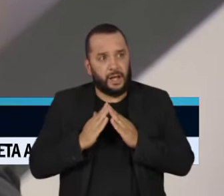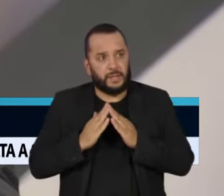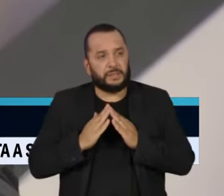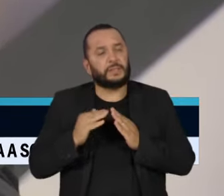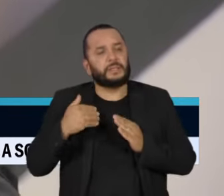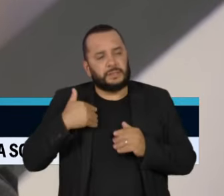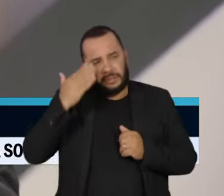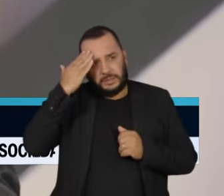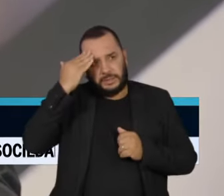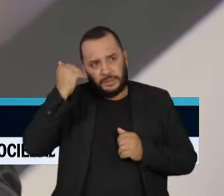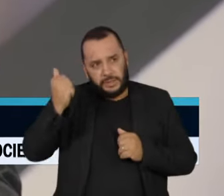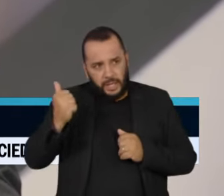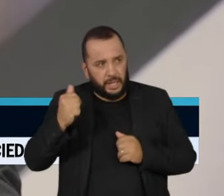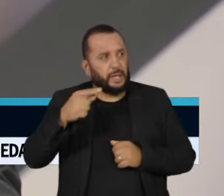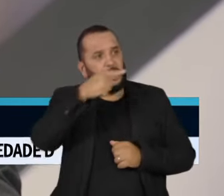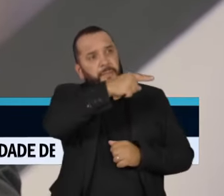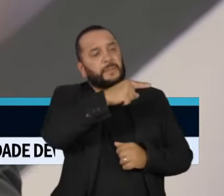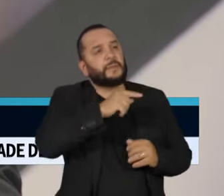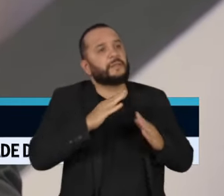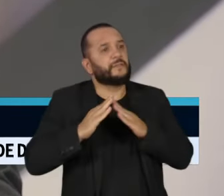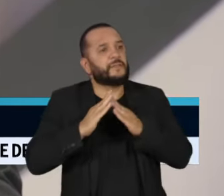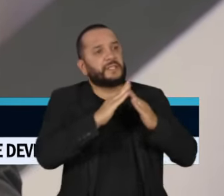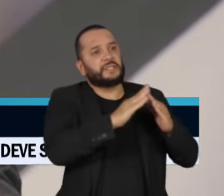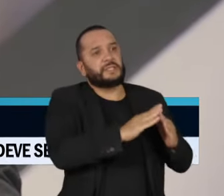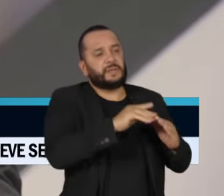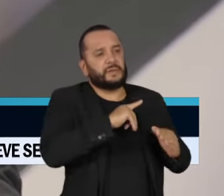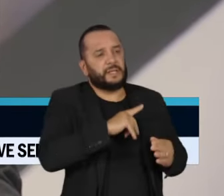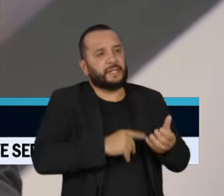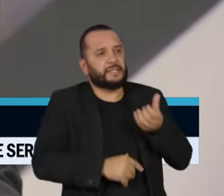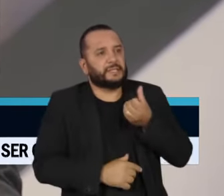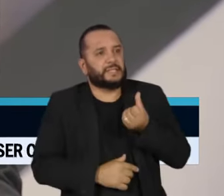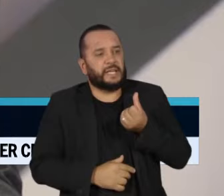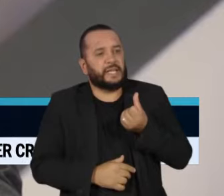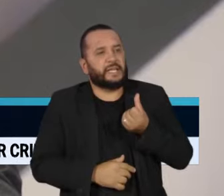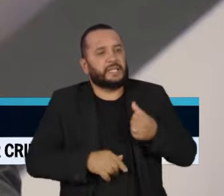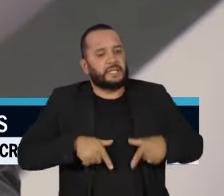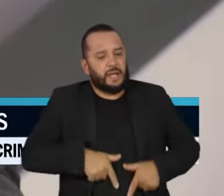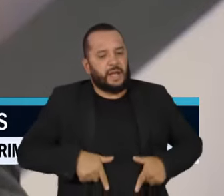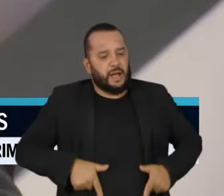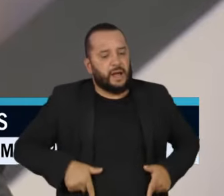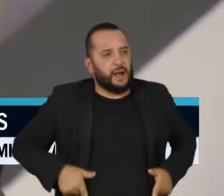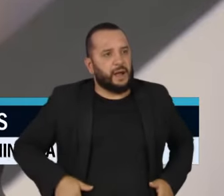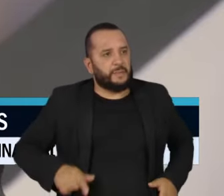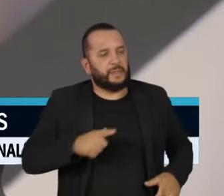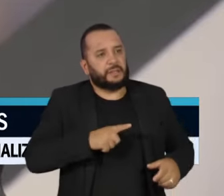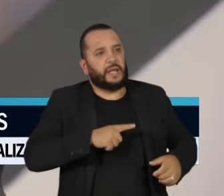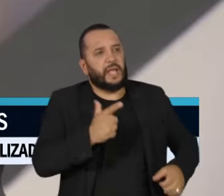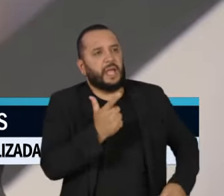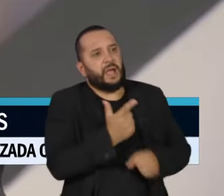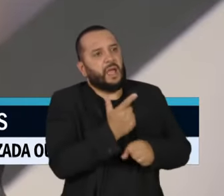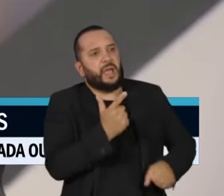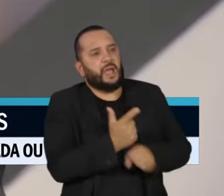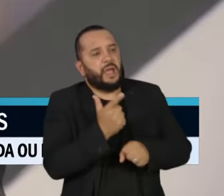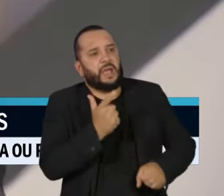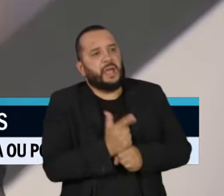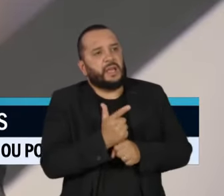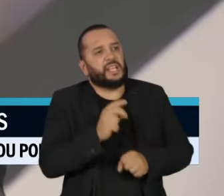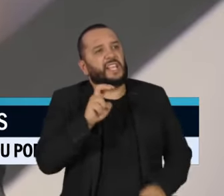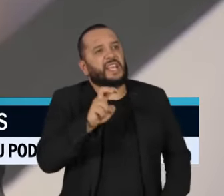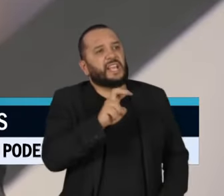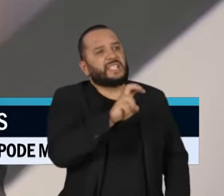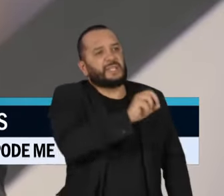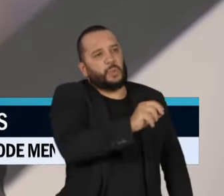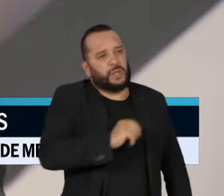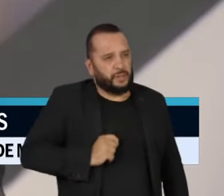tem 6 armas, 550 cartuchos disponíveis para ele fazer a defesa dele.